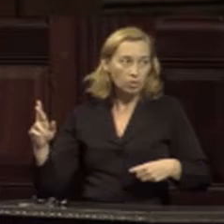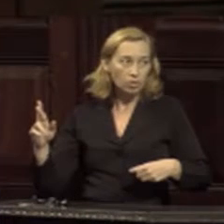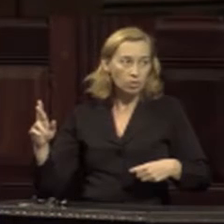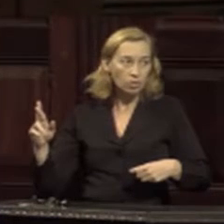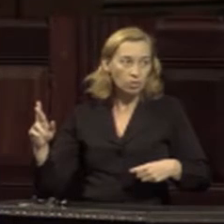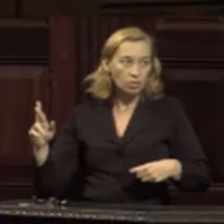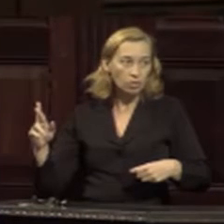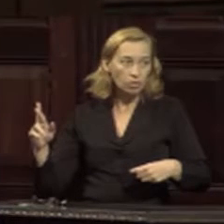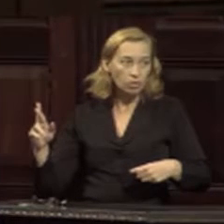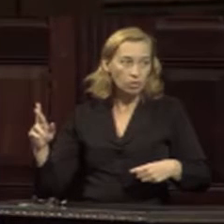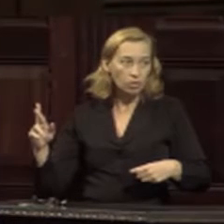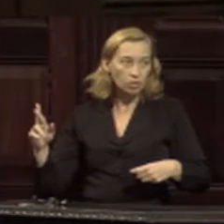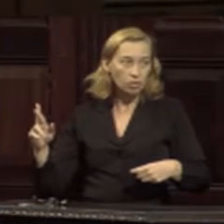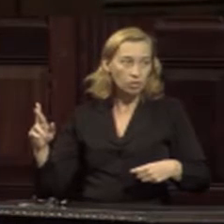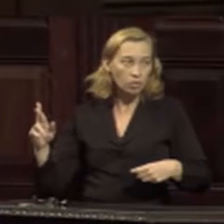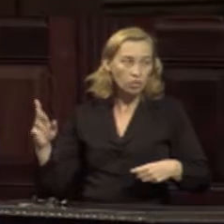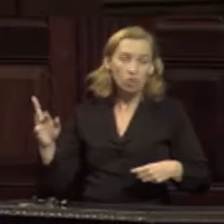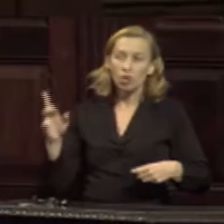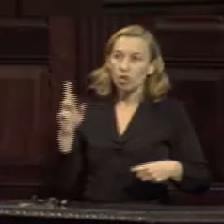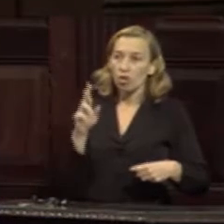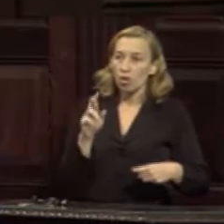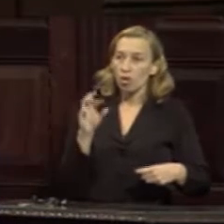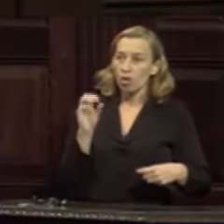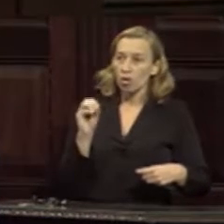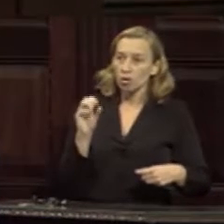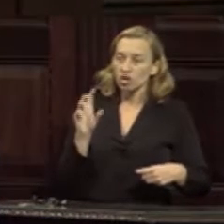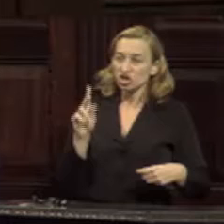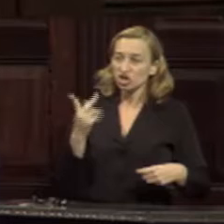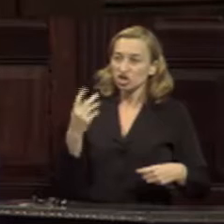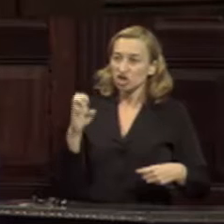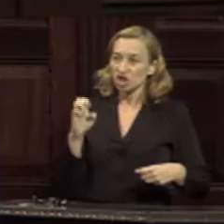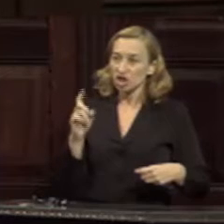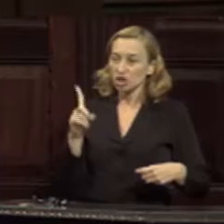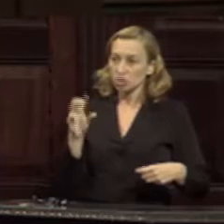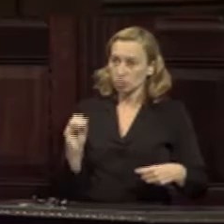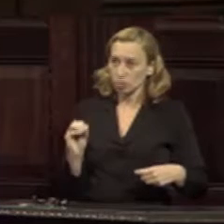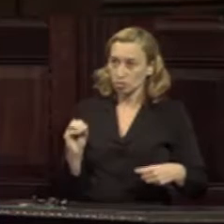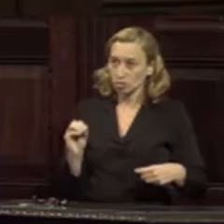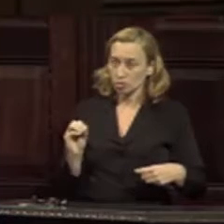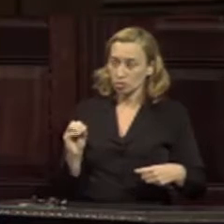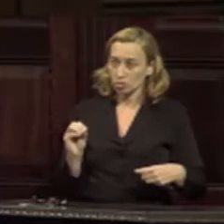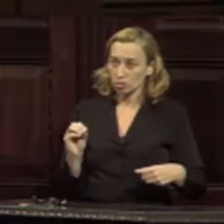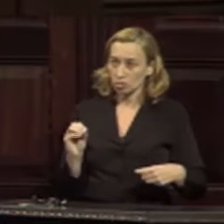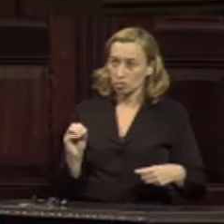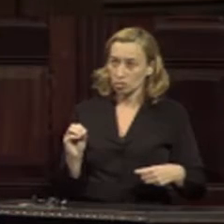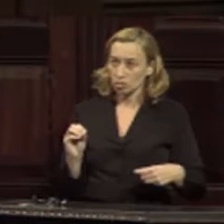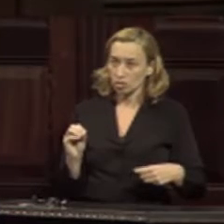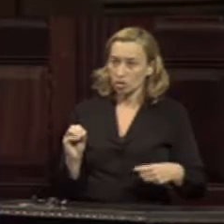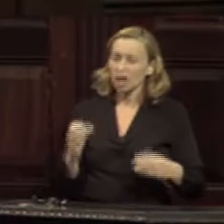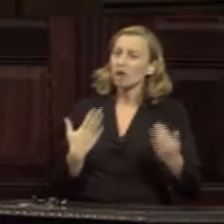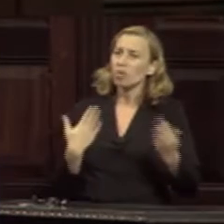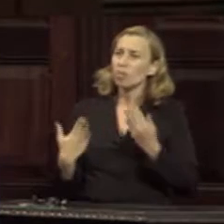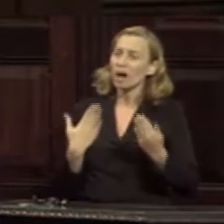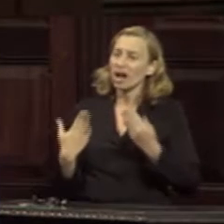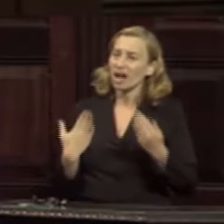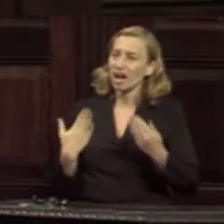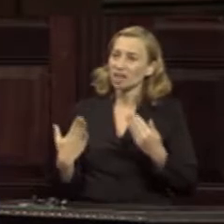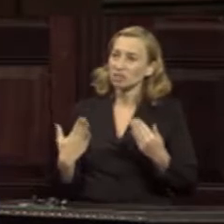E o marisco nessa relação são os nossos municípios, são os nossos trabalhadores.